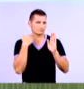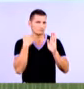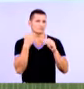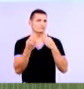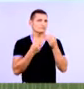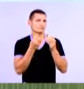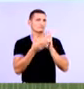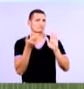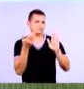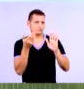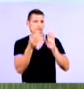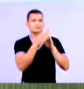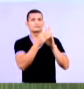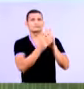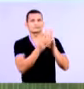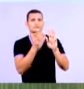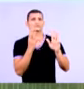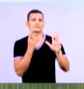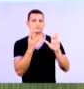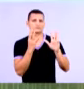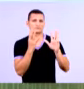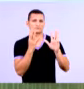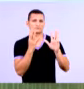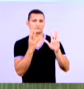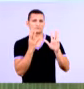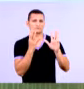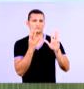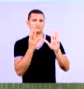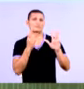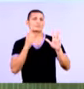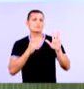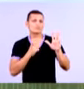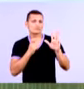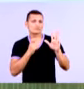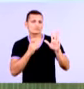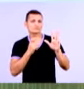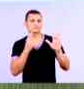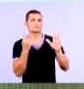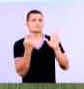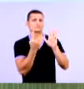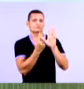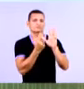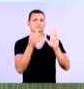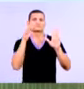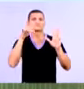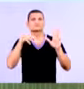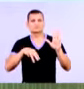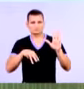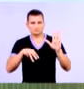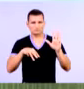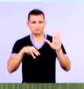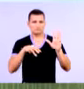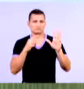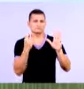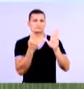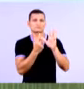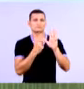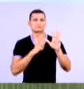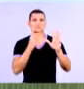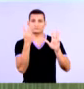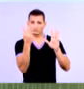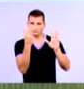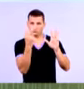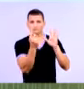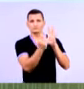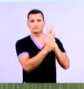quem está no início. E sempre que eu vou inserir, onde entra o elemento? Ele entra no final da fila. Então, na fila eu tenho 2 controladores,